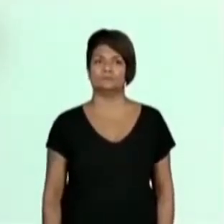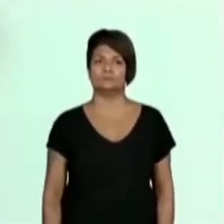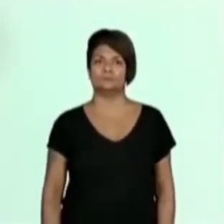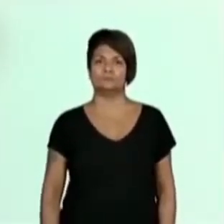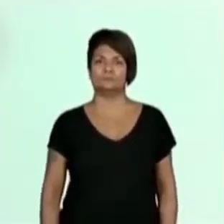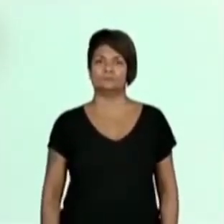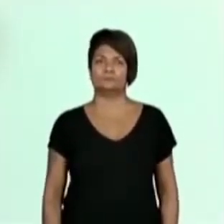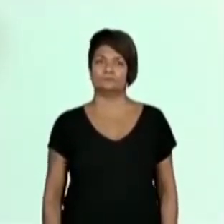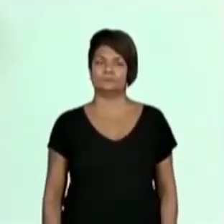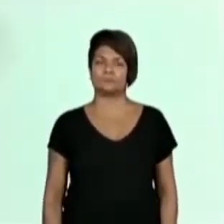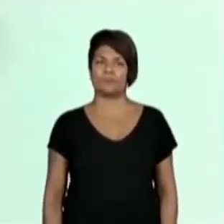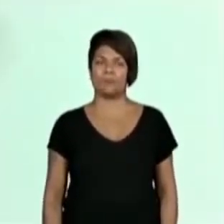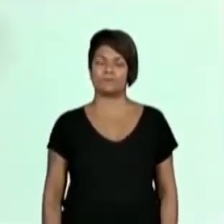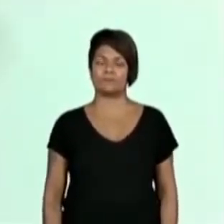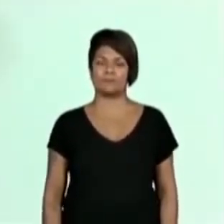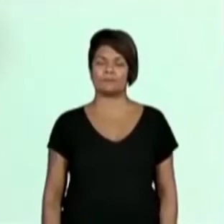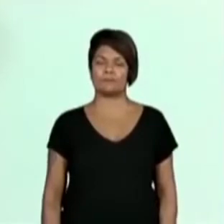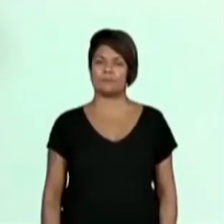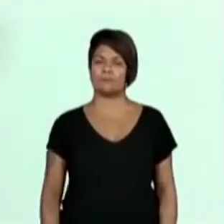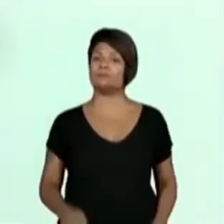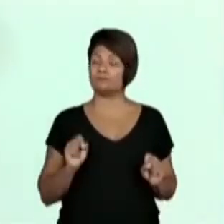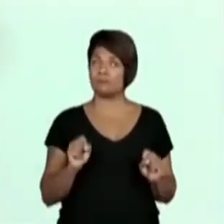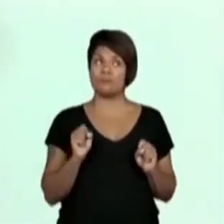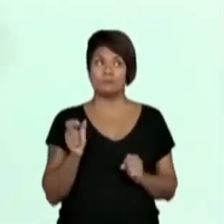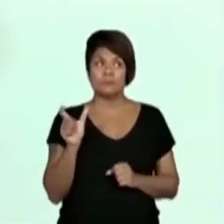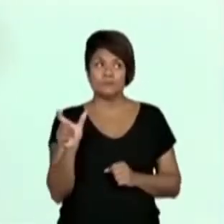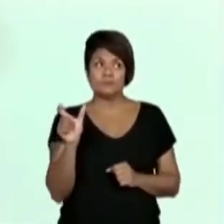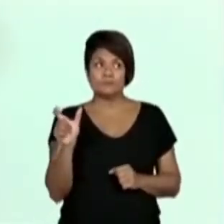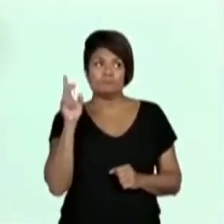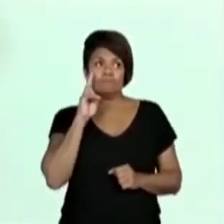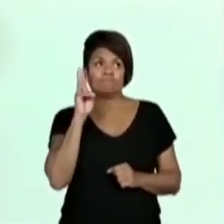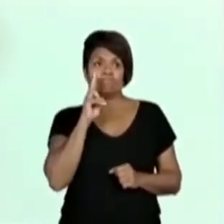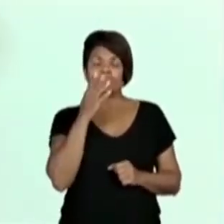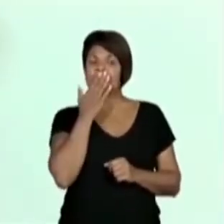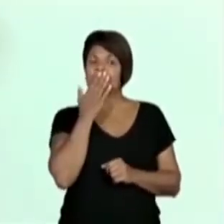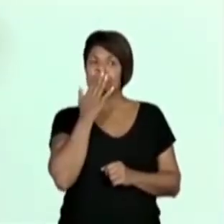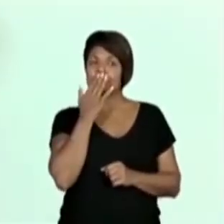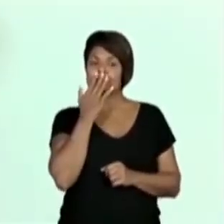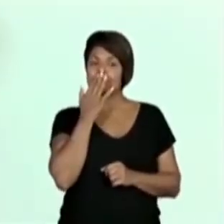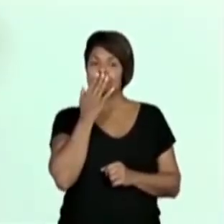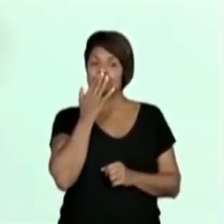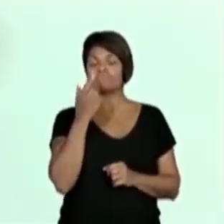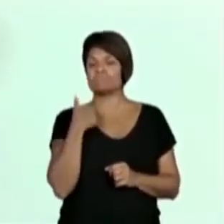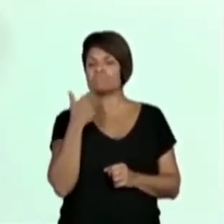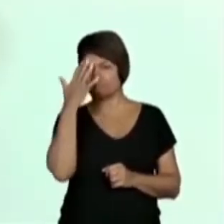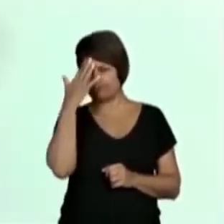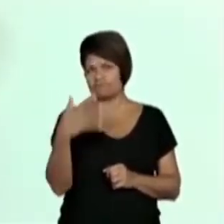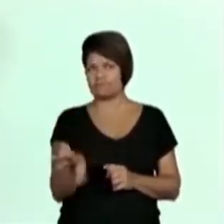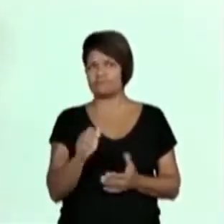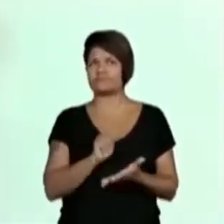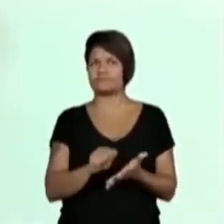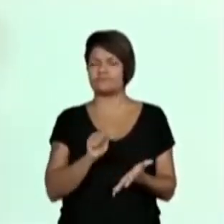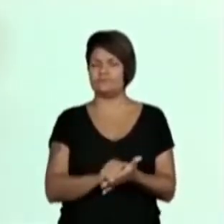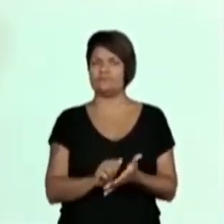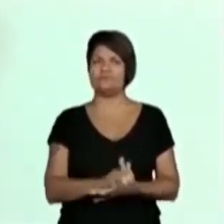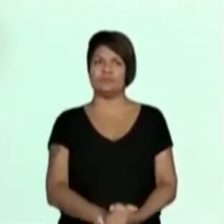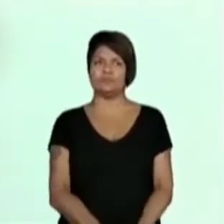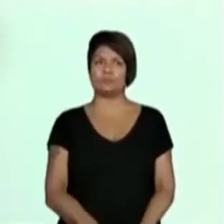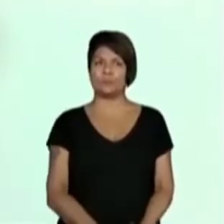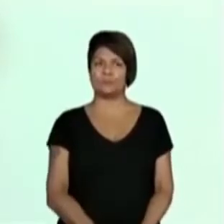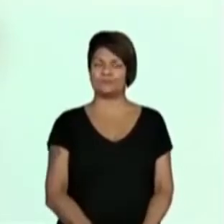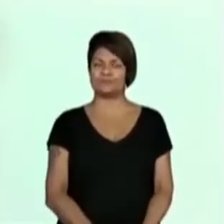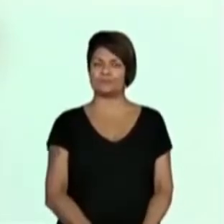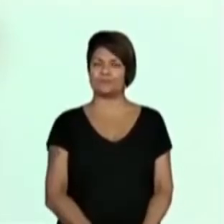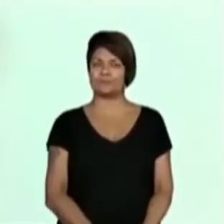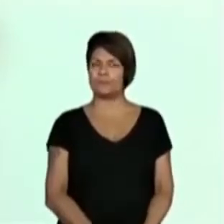Ficou faltando um pedaço. Eu posso me apoiar aqui em uma palavra que eu já sei escrever. Posso